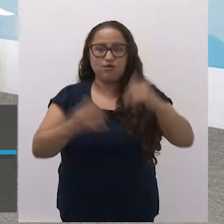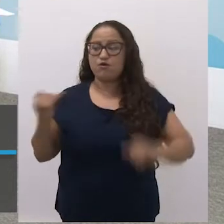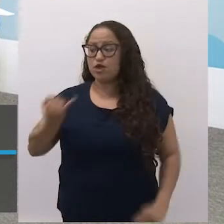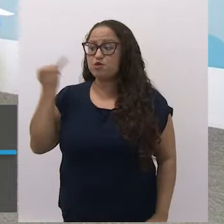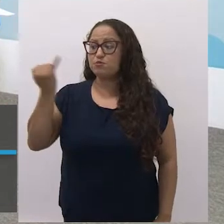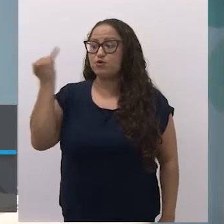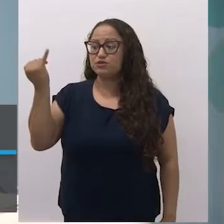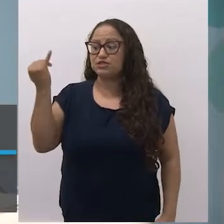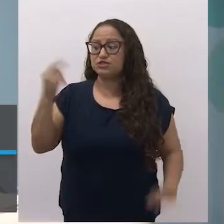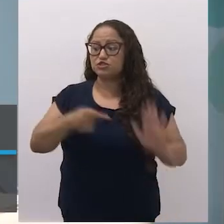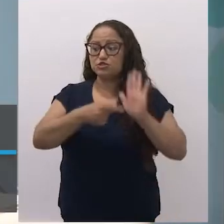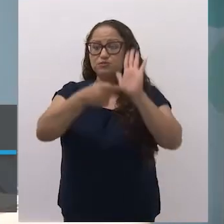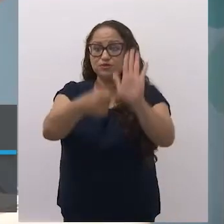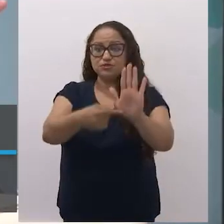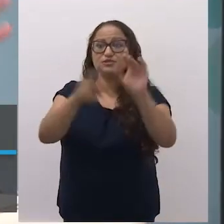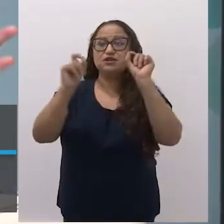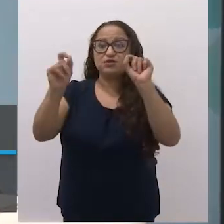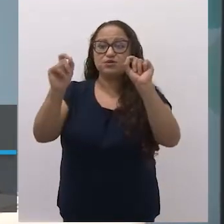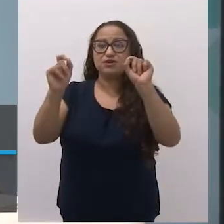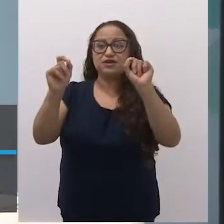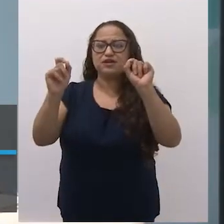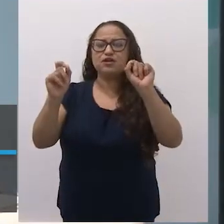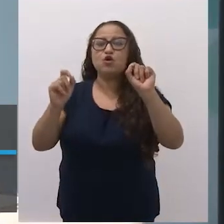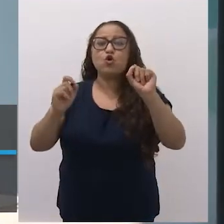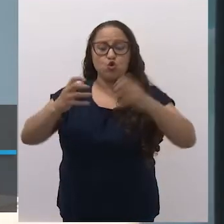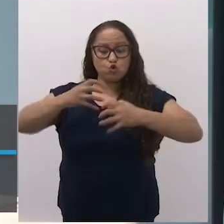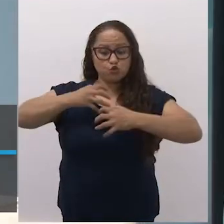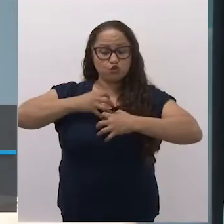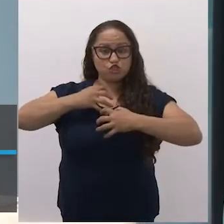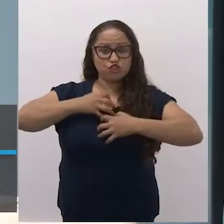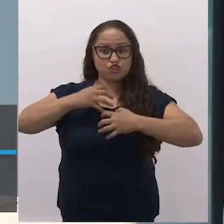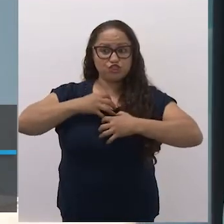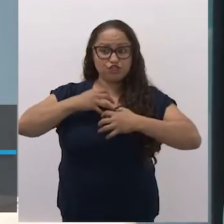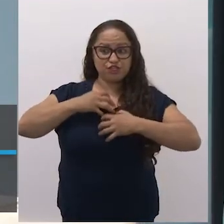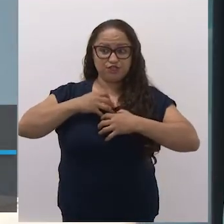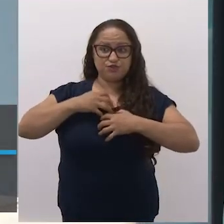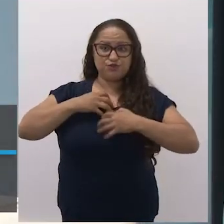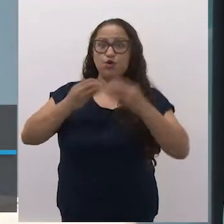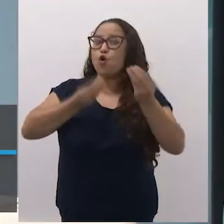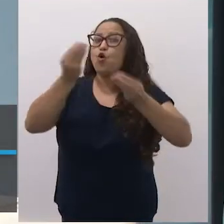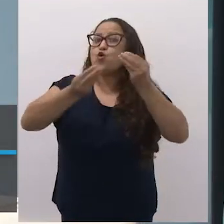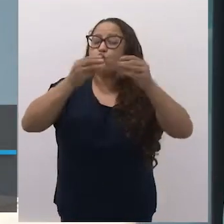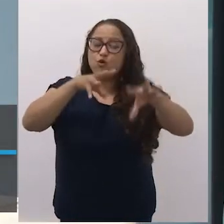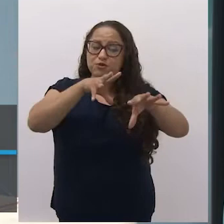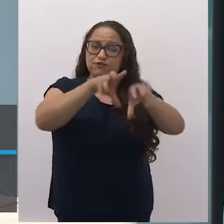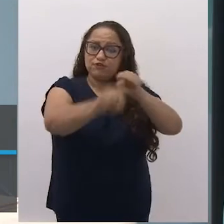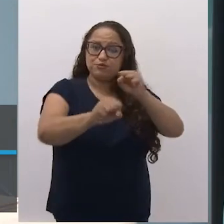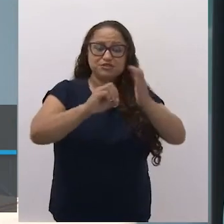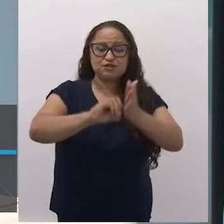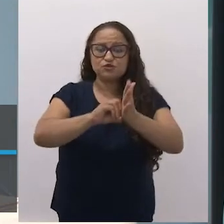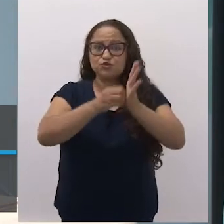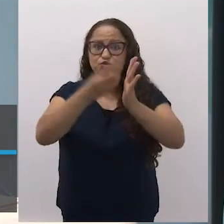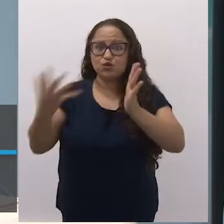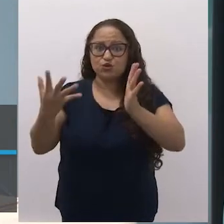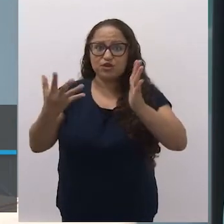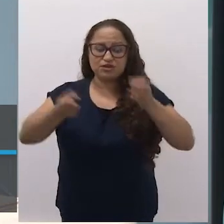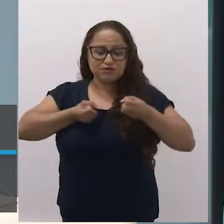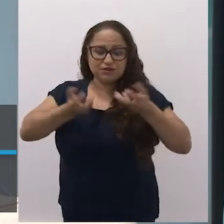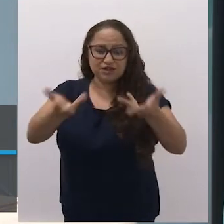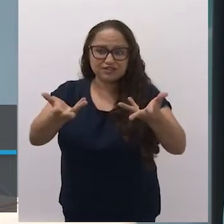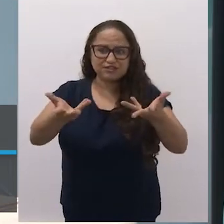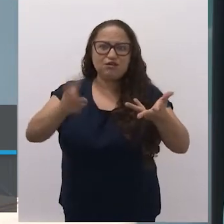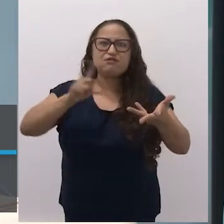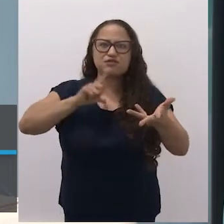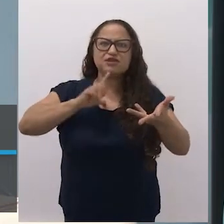importante destacar o formato das formações do currículo em ação, né, que faz parte da